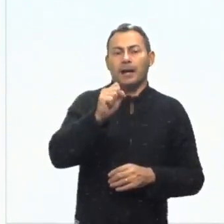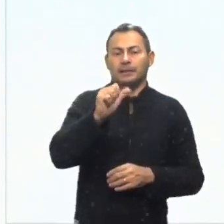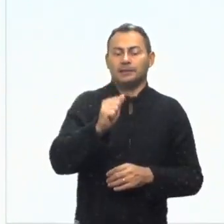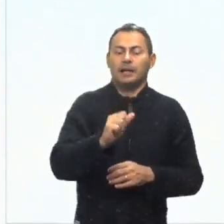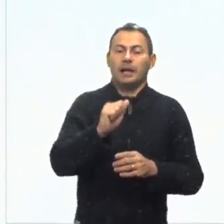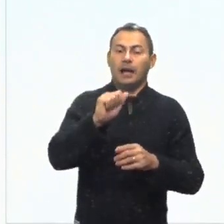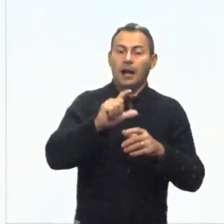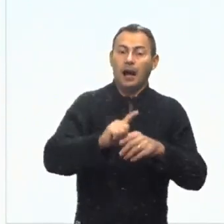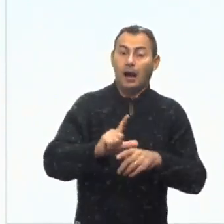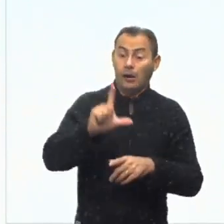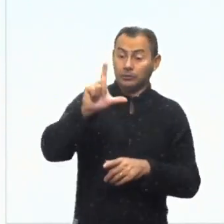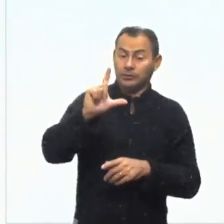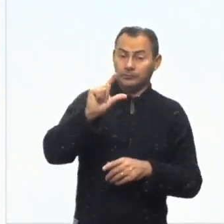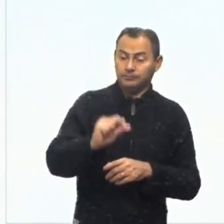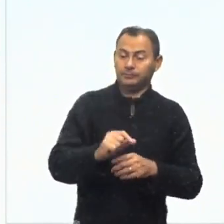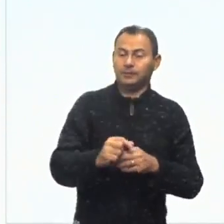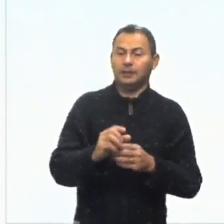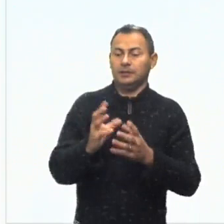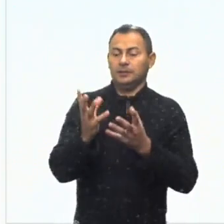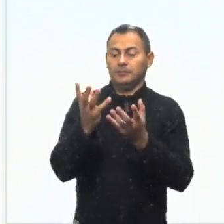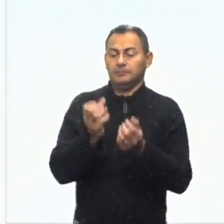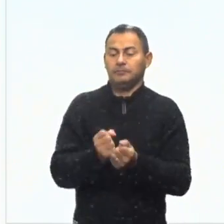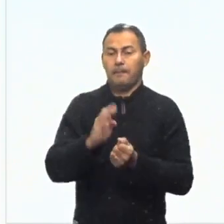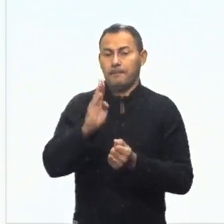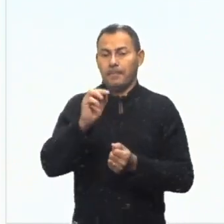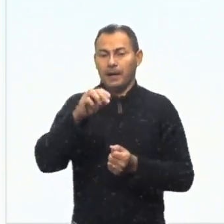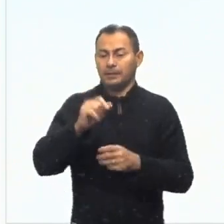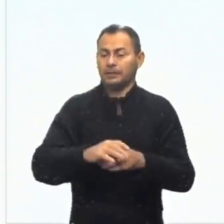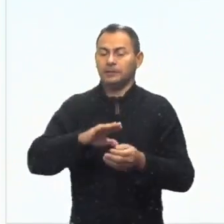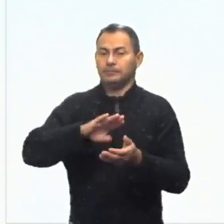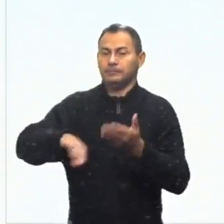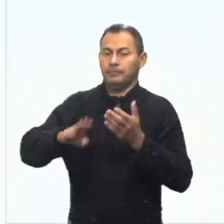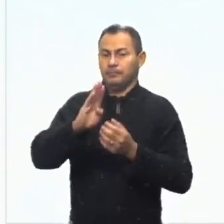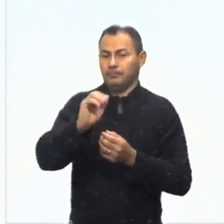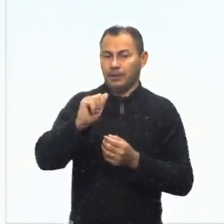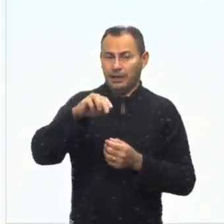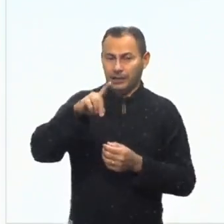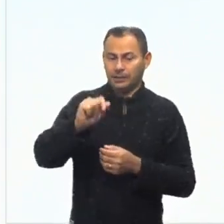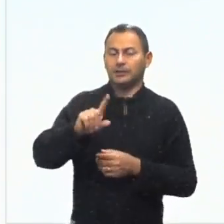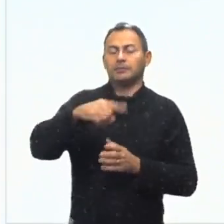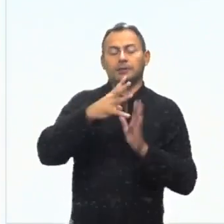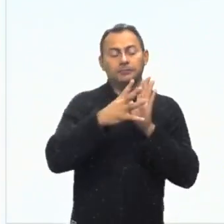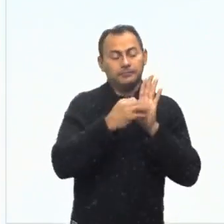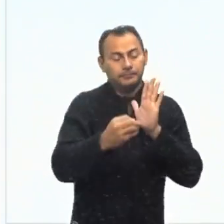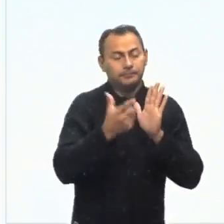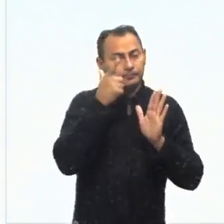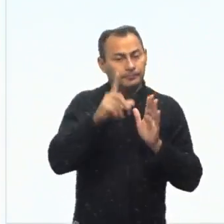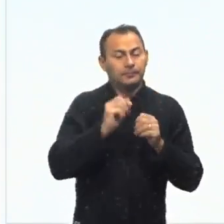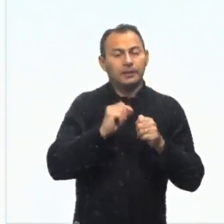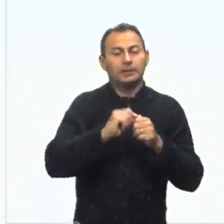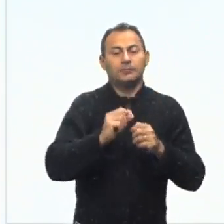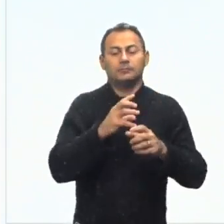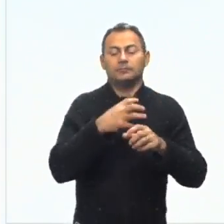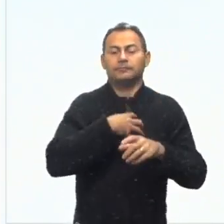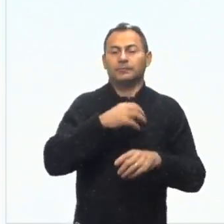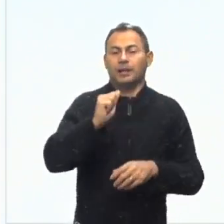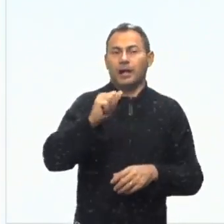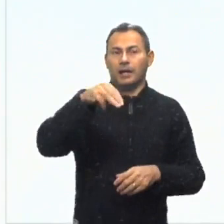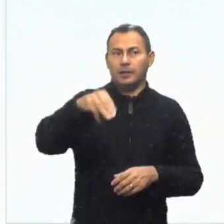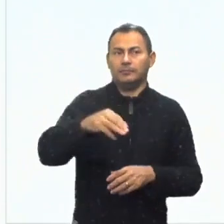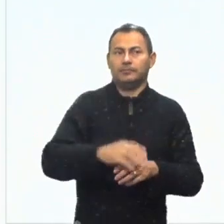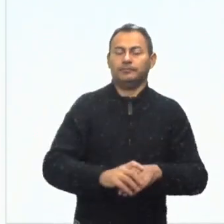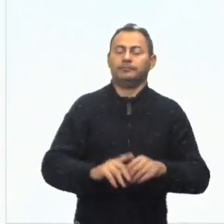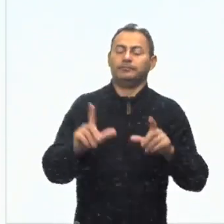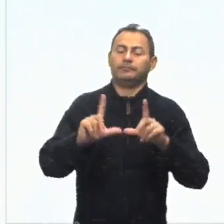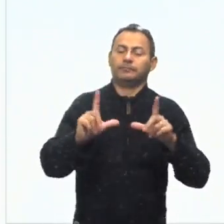passa banda, rejeita a banda, e depois conseguiu fazer a simulação da modulação AM e na terceira